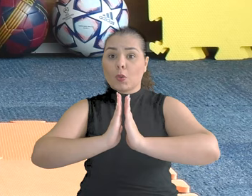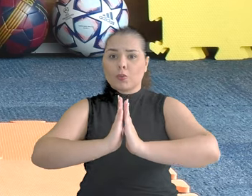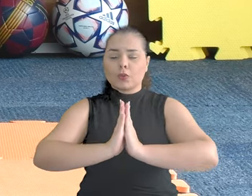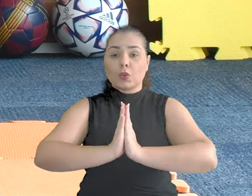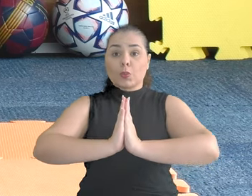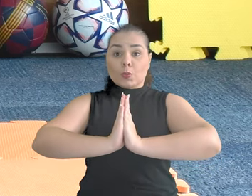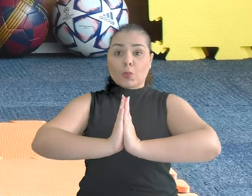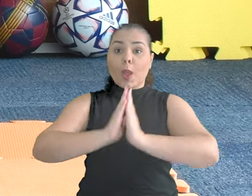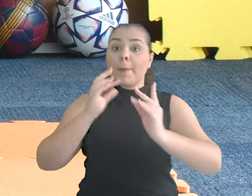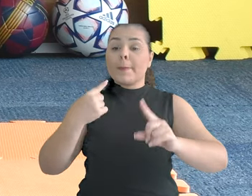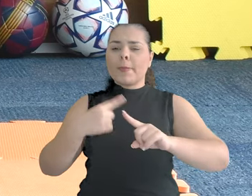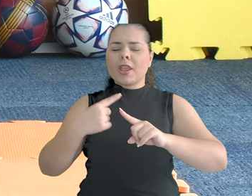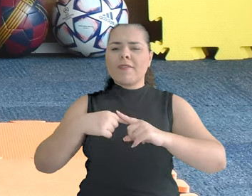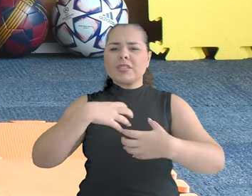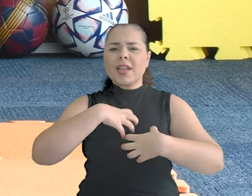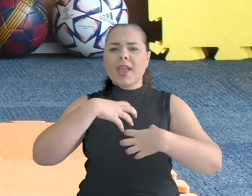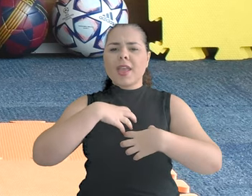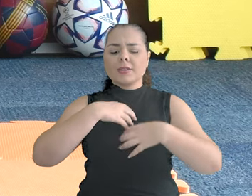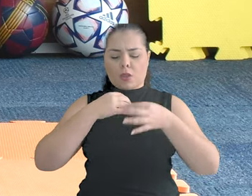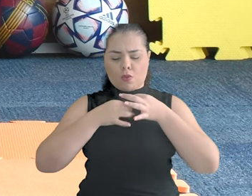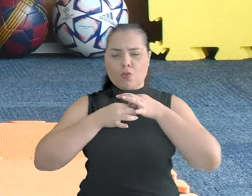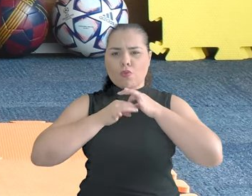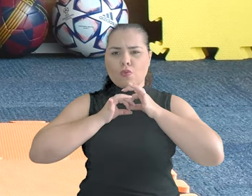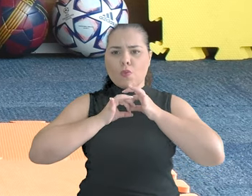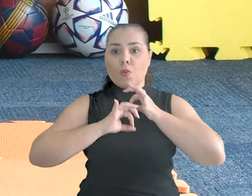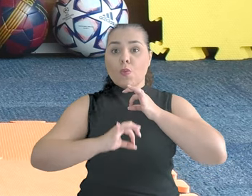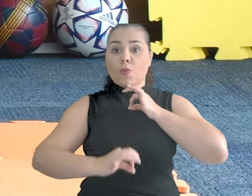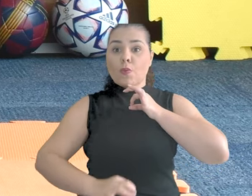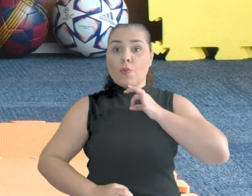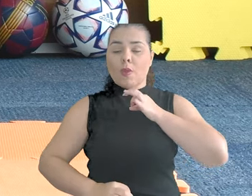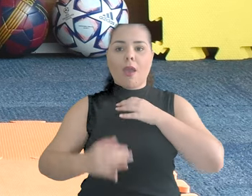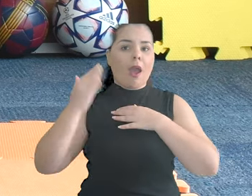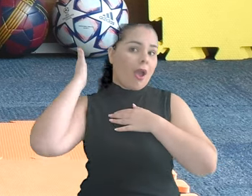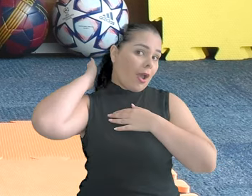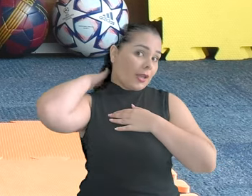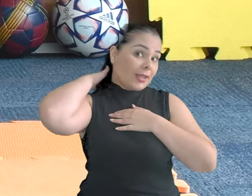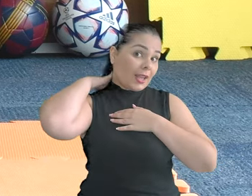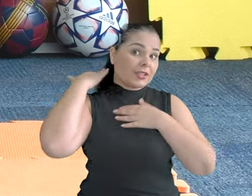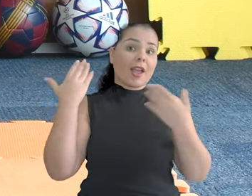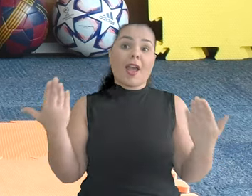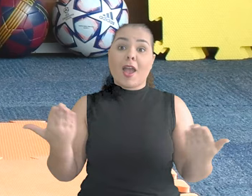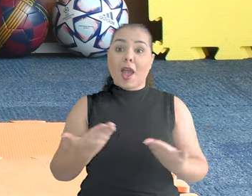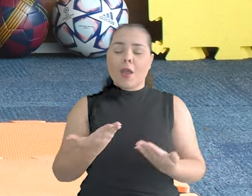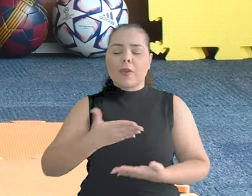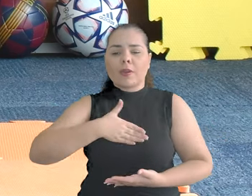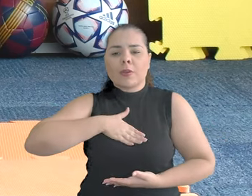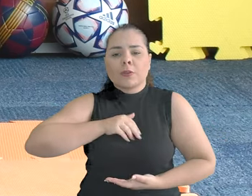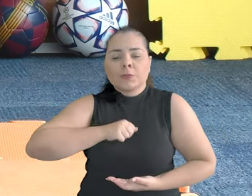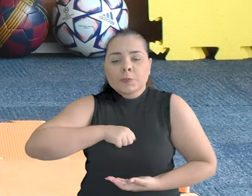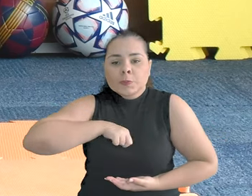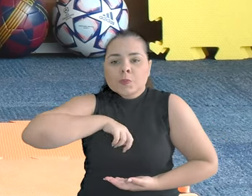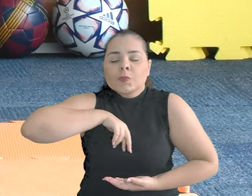para que as nossas escápulas fiquem bem organizadas lá atrás. Inspirou.